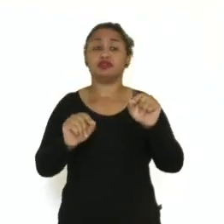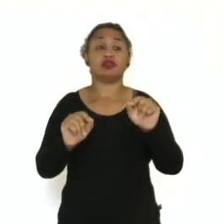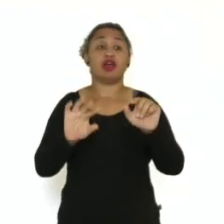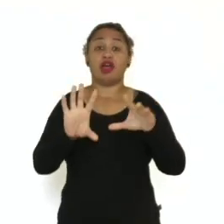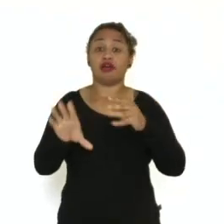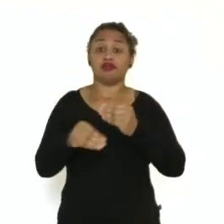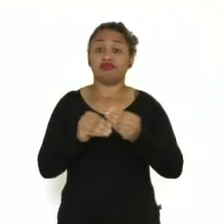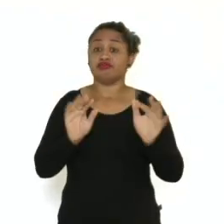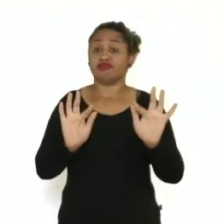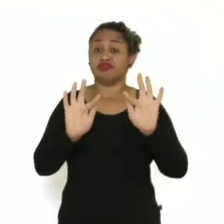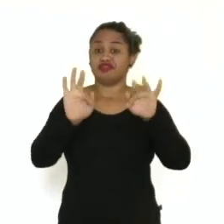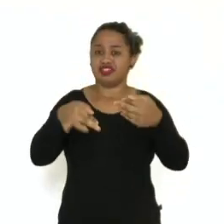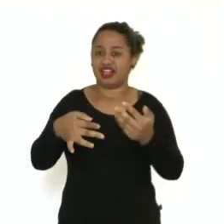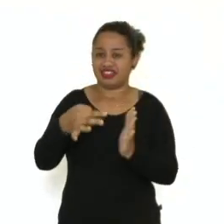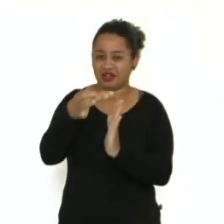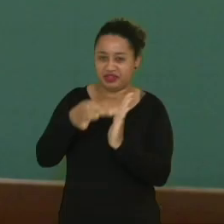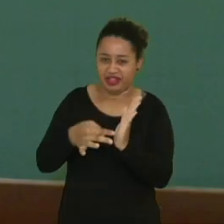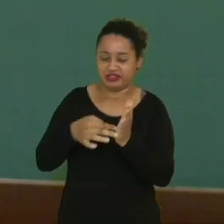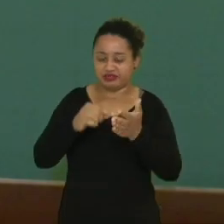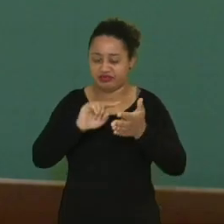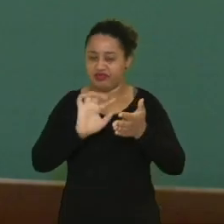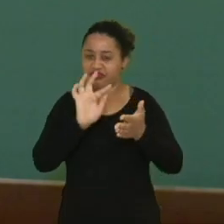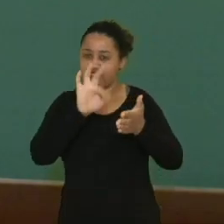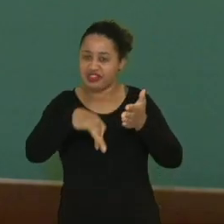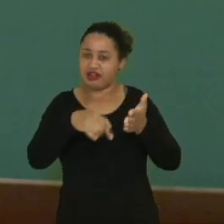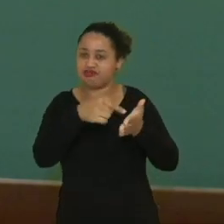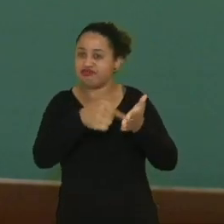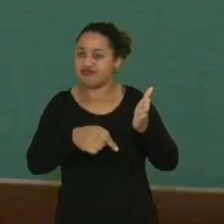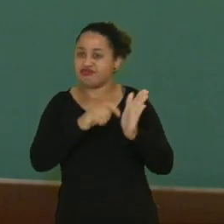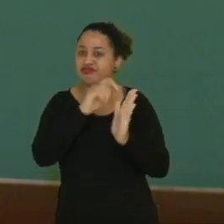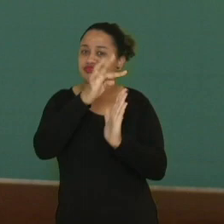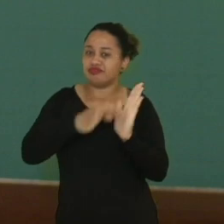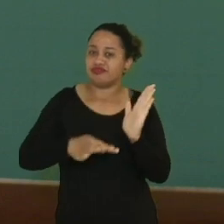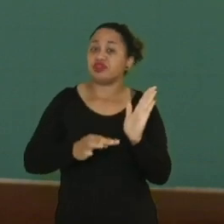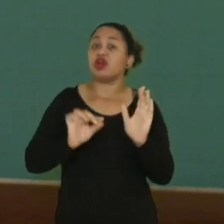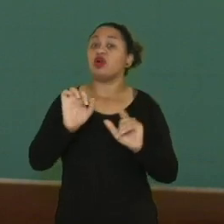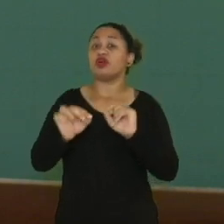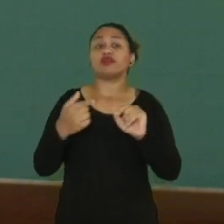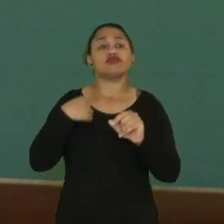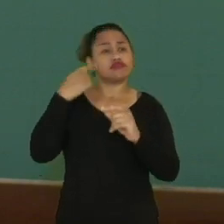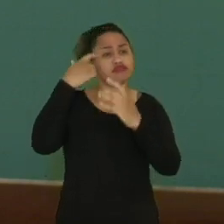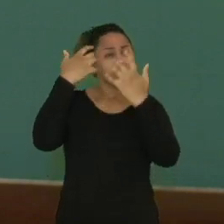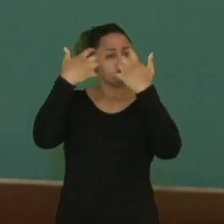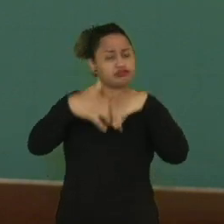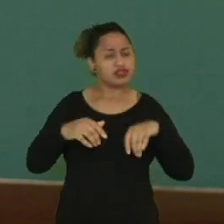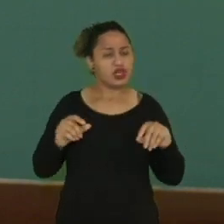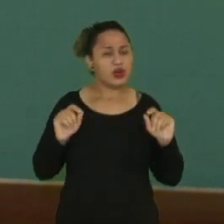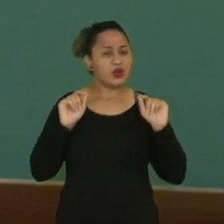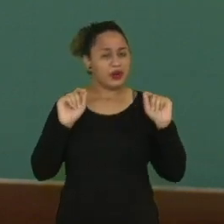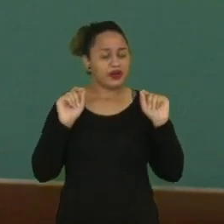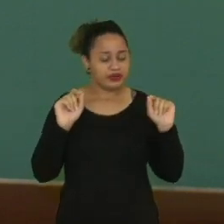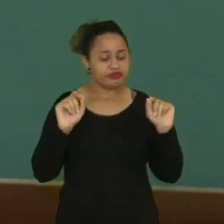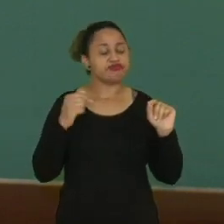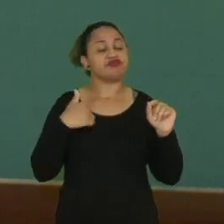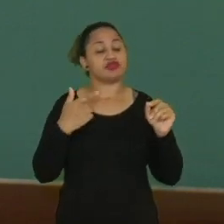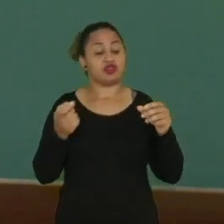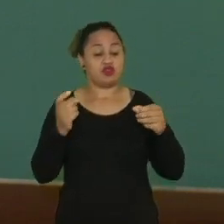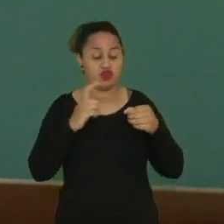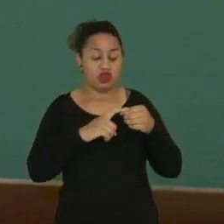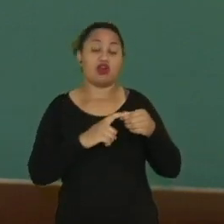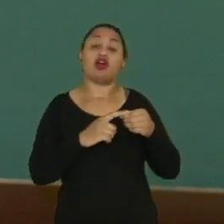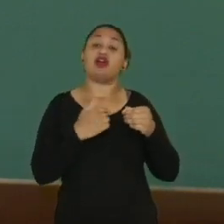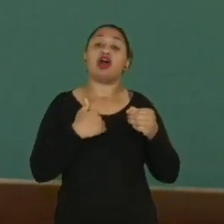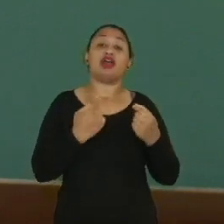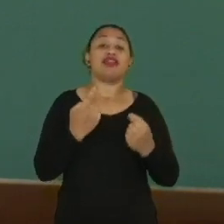a conclusão. Para fazer a conclusão, o que você vai ter que pensar um pouquinho? Retomar a tese